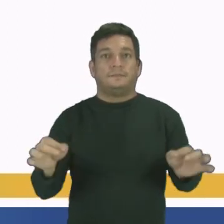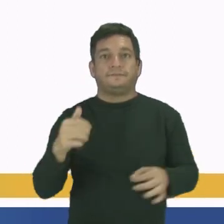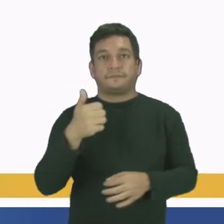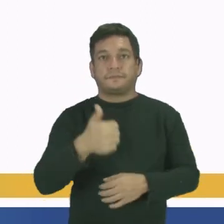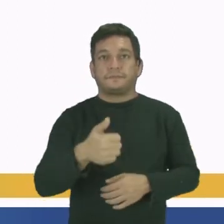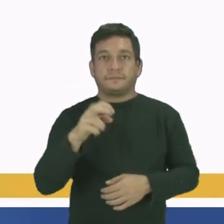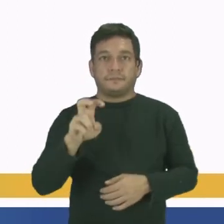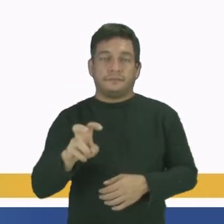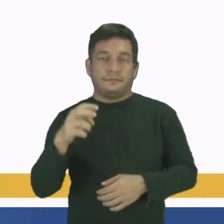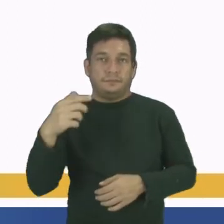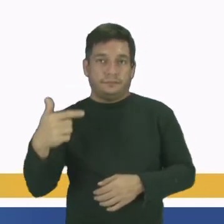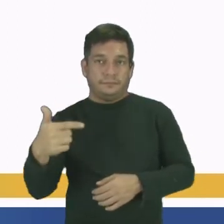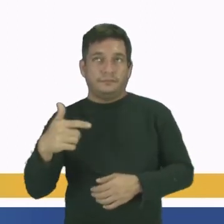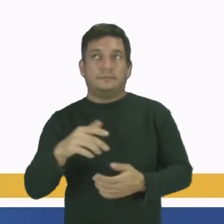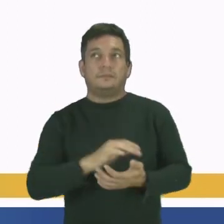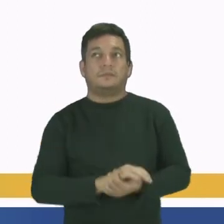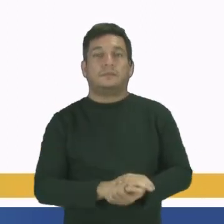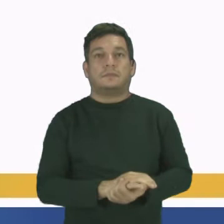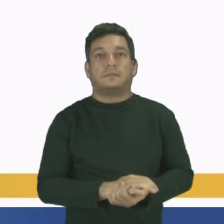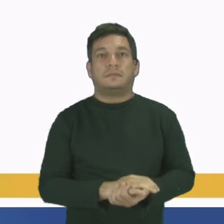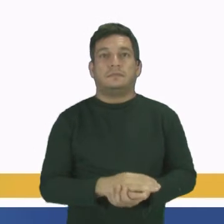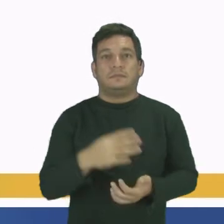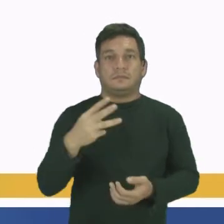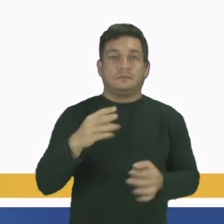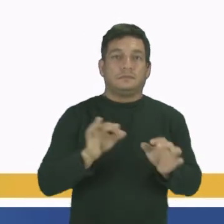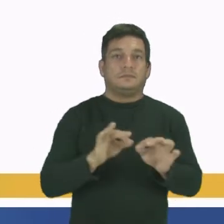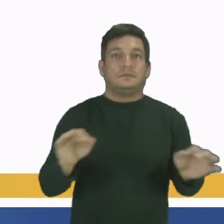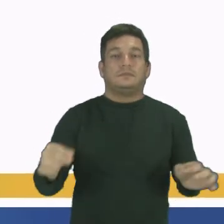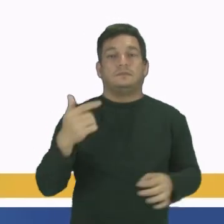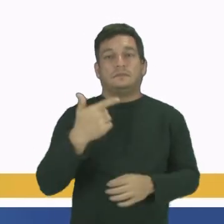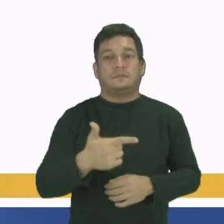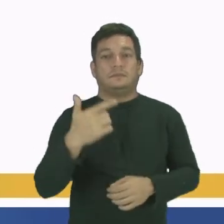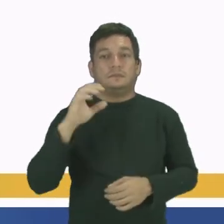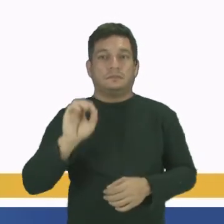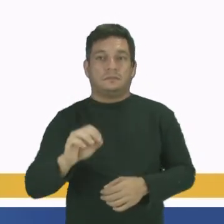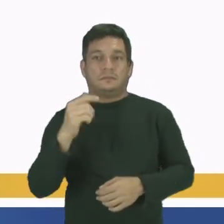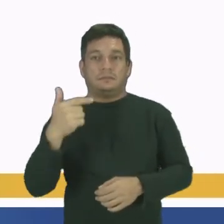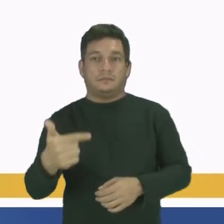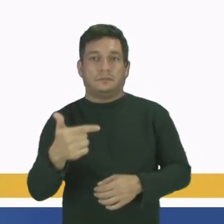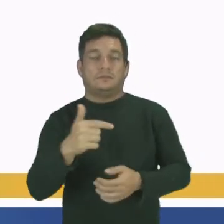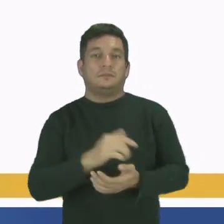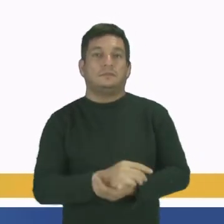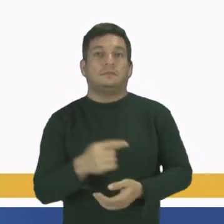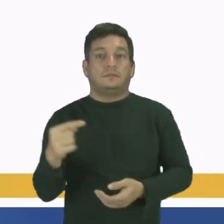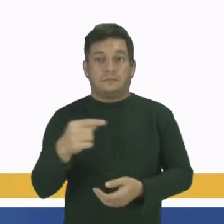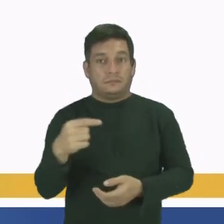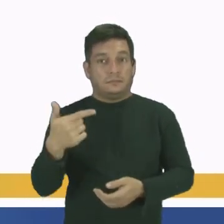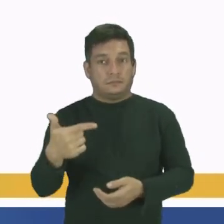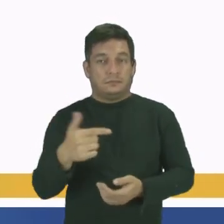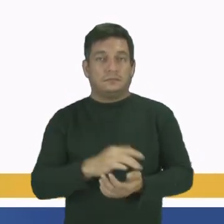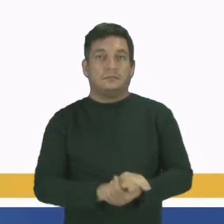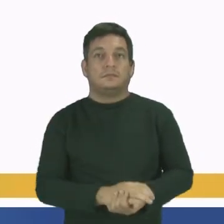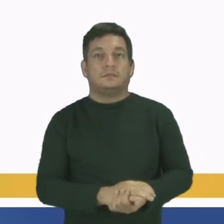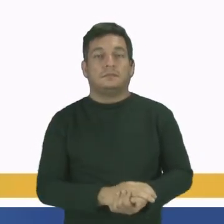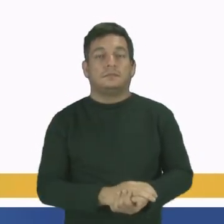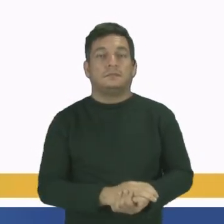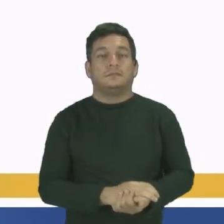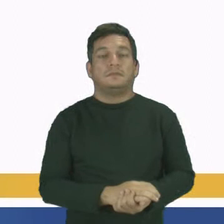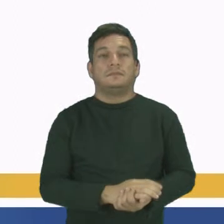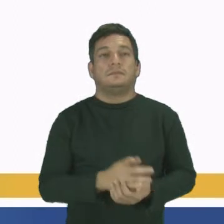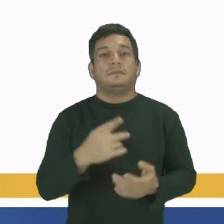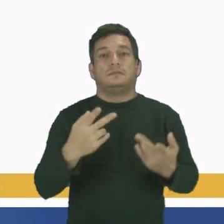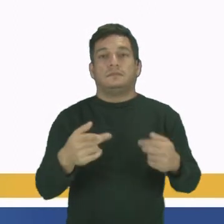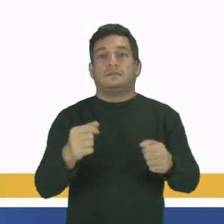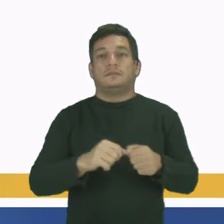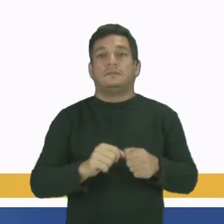1, o 5 e o 2. E na terceira linha o 2, o 0 e o menos 2. Da mesma forma que nós